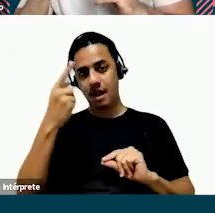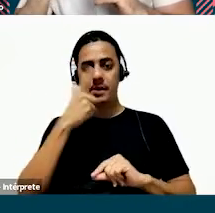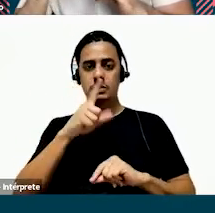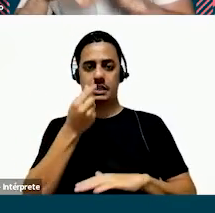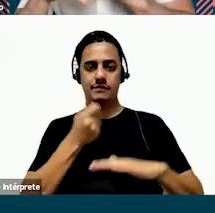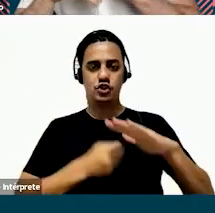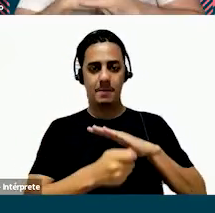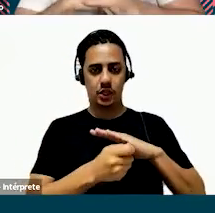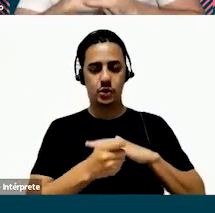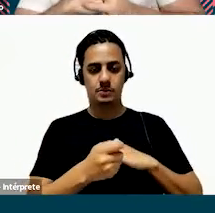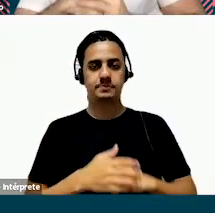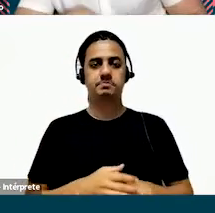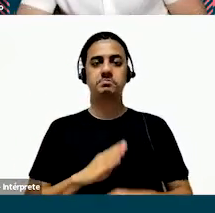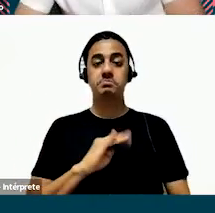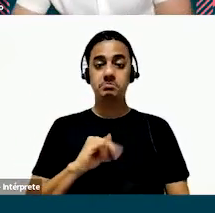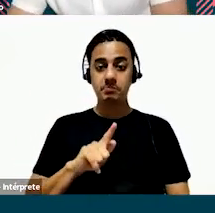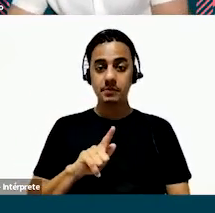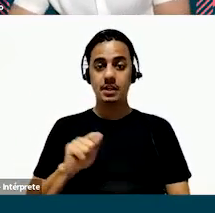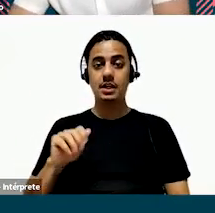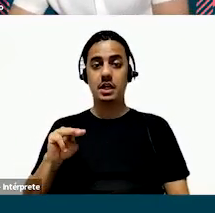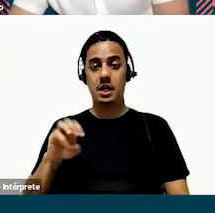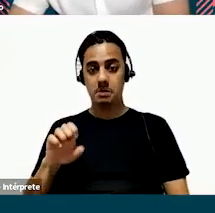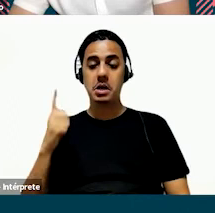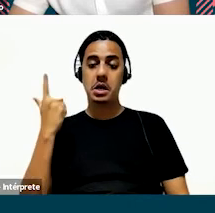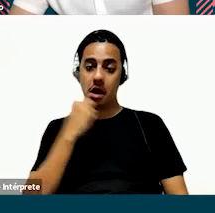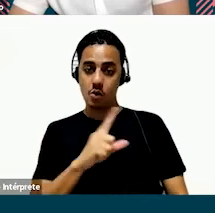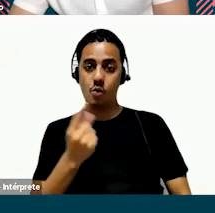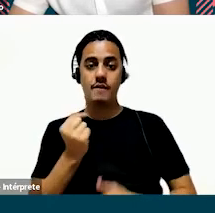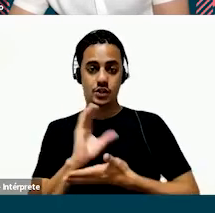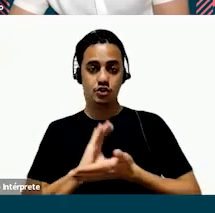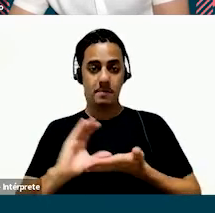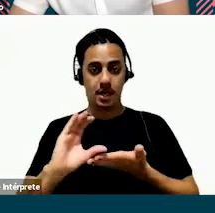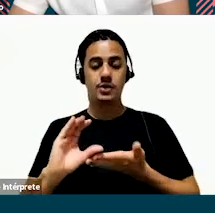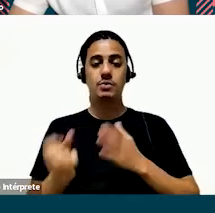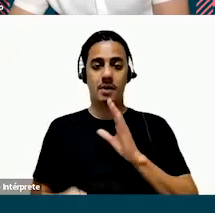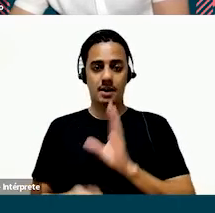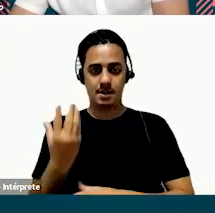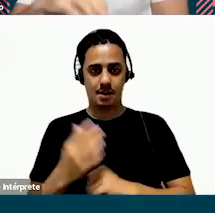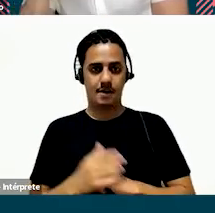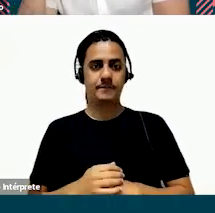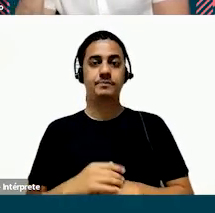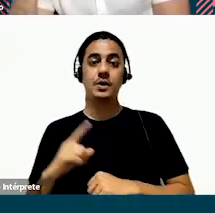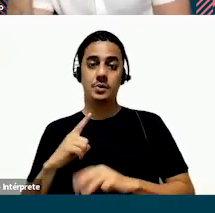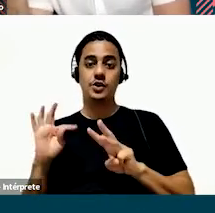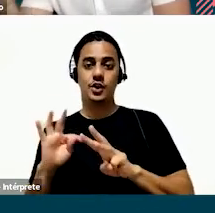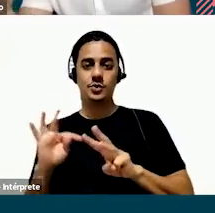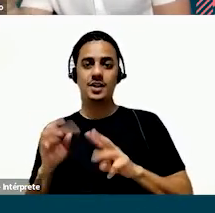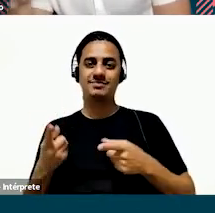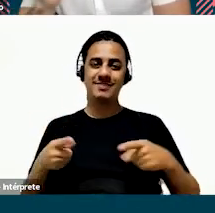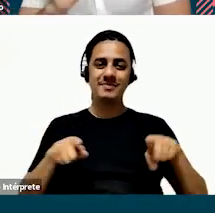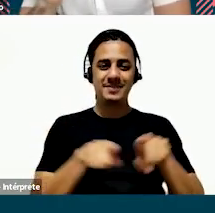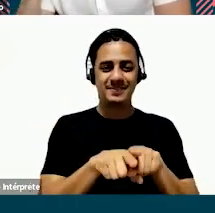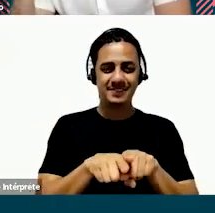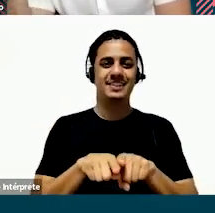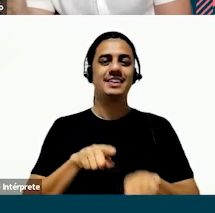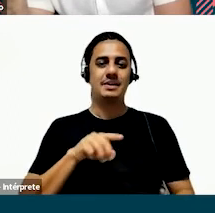investir. E aí, o Big Game foi escolhido, e para ser desenvolvido, a TorchWorks entrou em